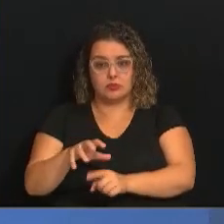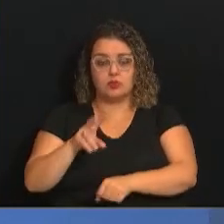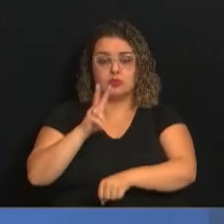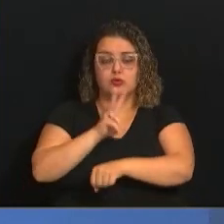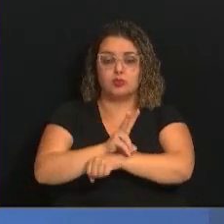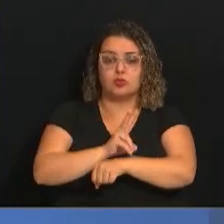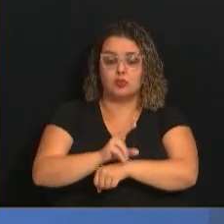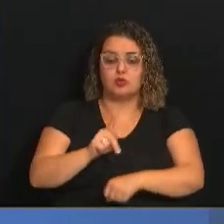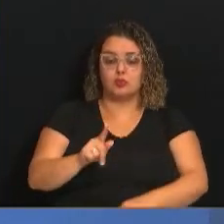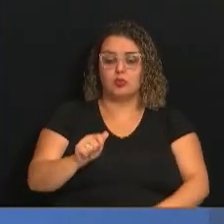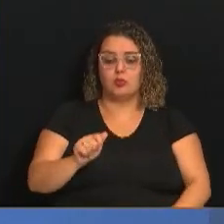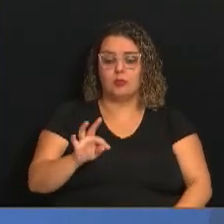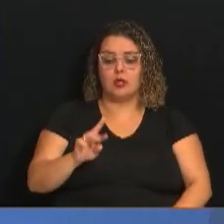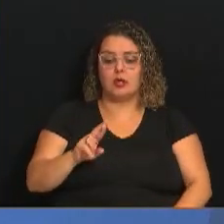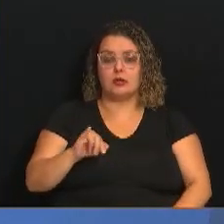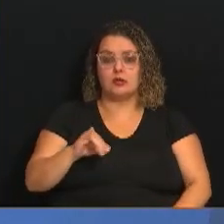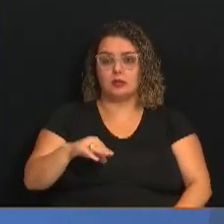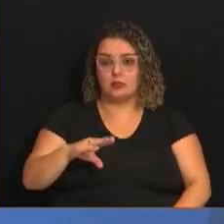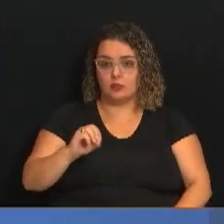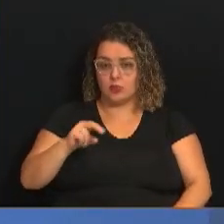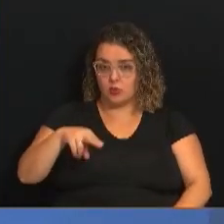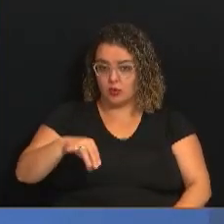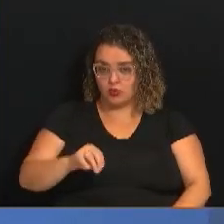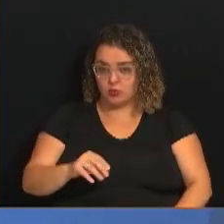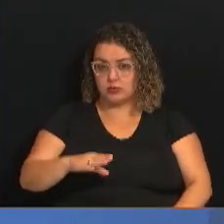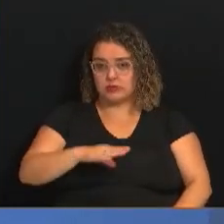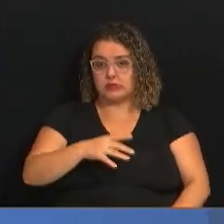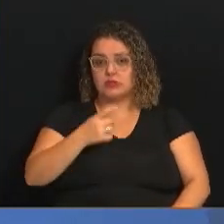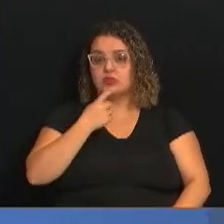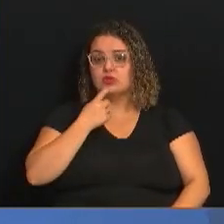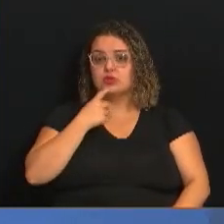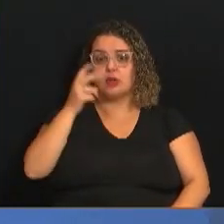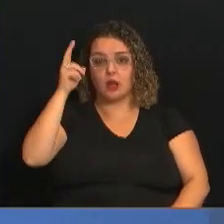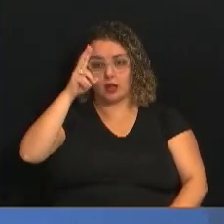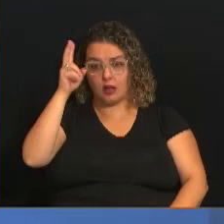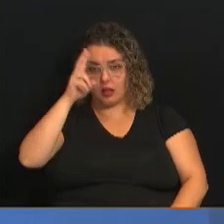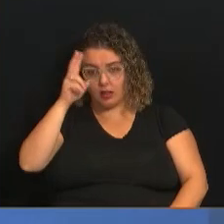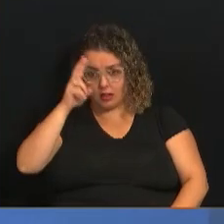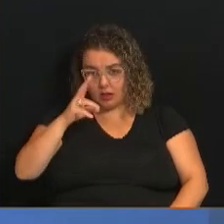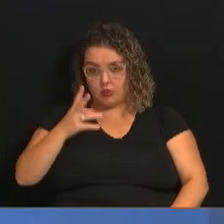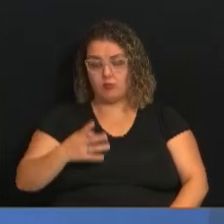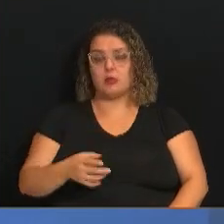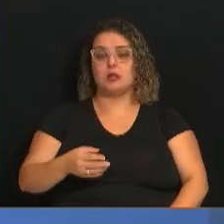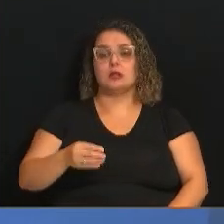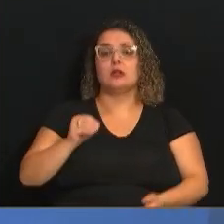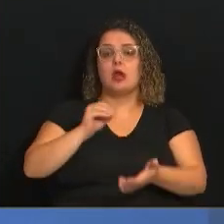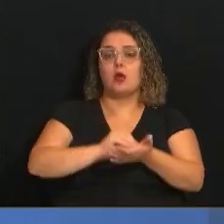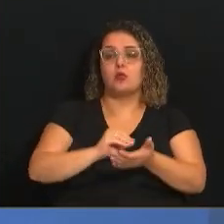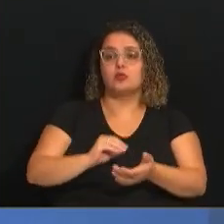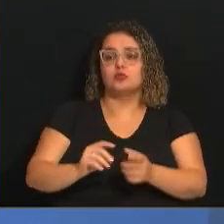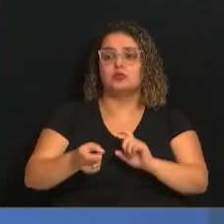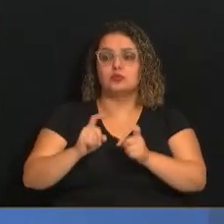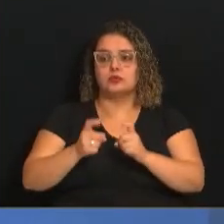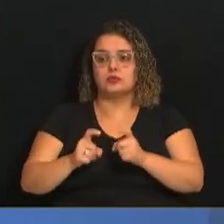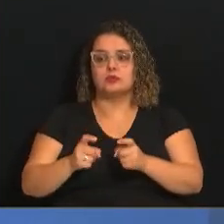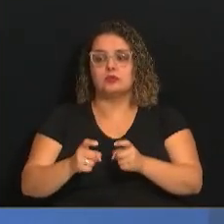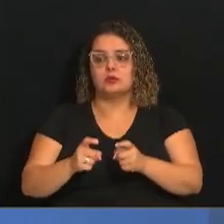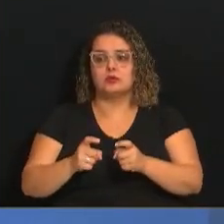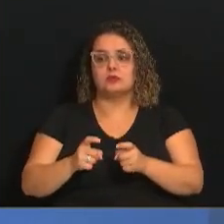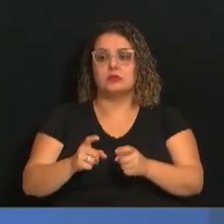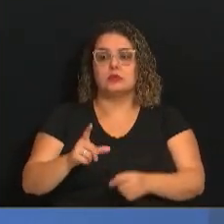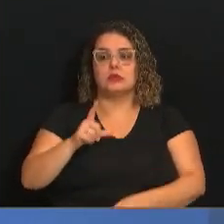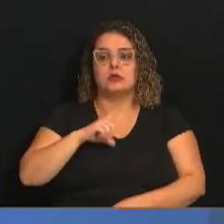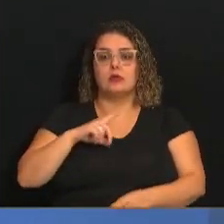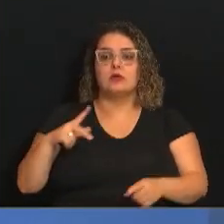do patrimônio histórico de Campinas. A gente lembra que a última reunião realizada por essa comissão, ela teve que